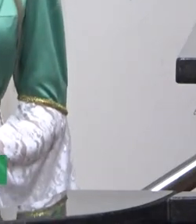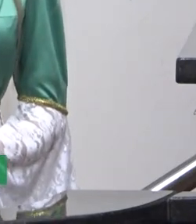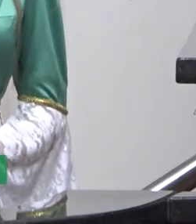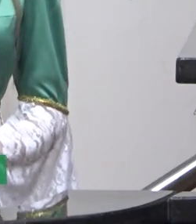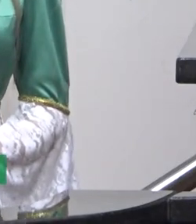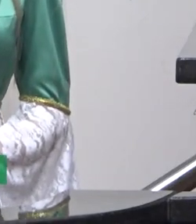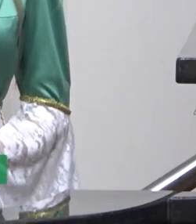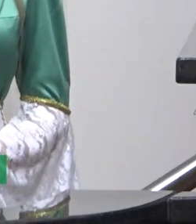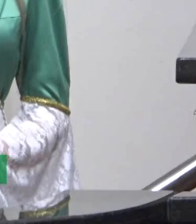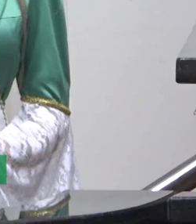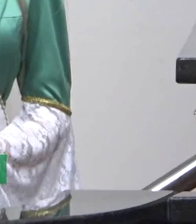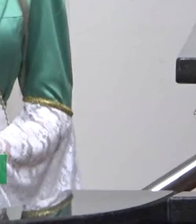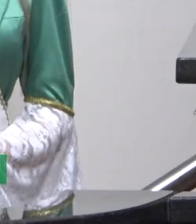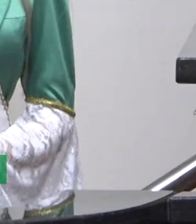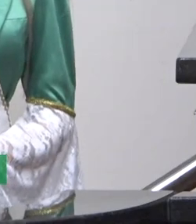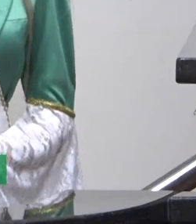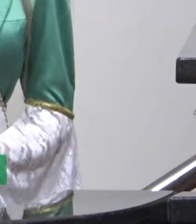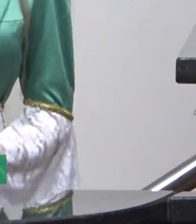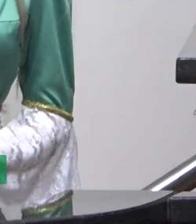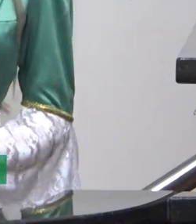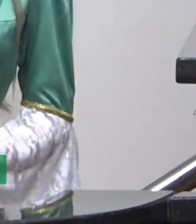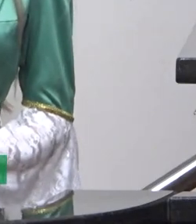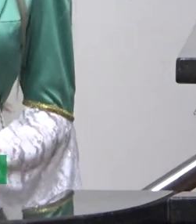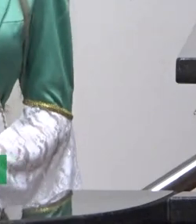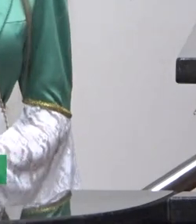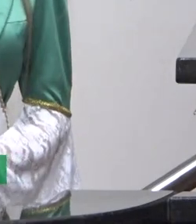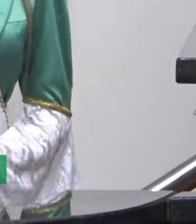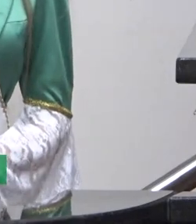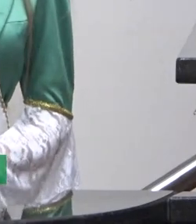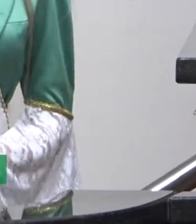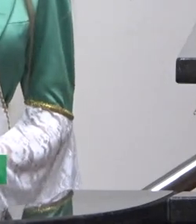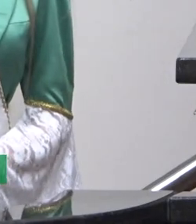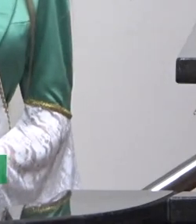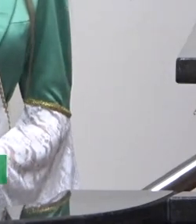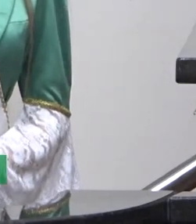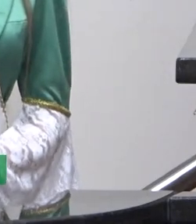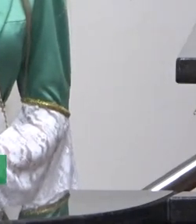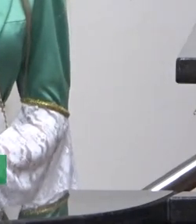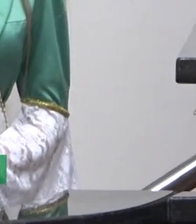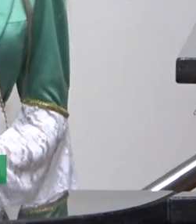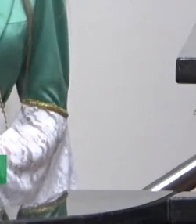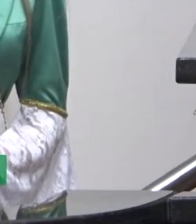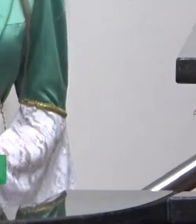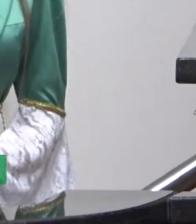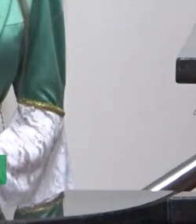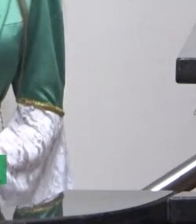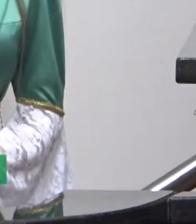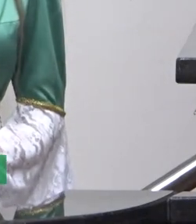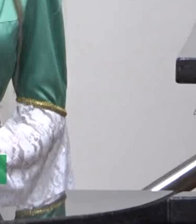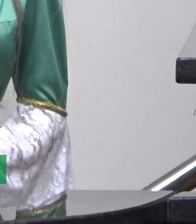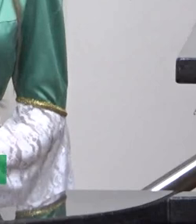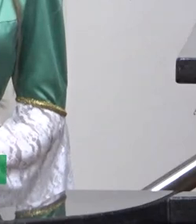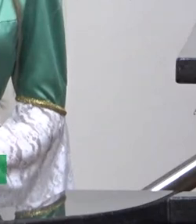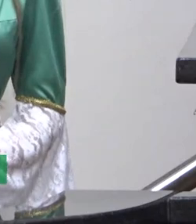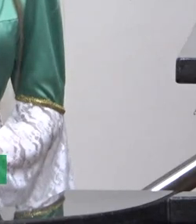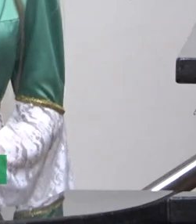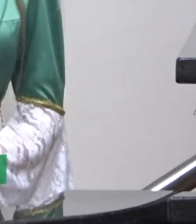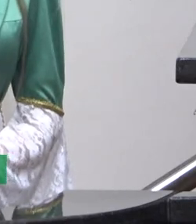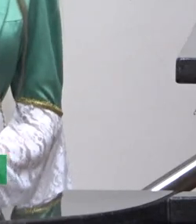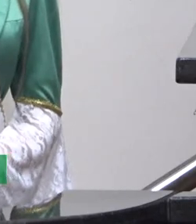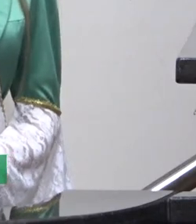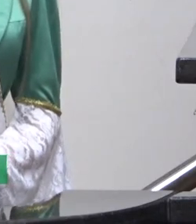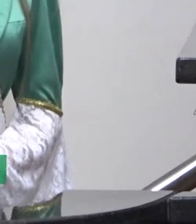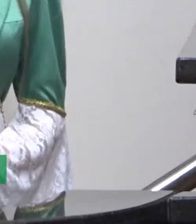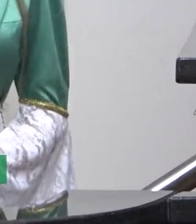do agronegócio Deixa todos o nosso convite para esse Xaxim estará sendo realizada dos